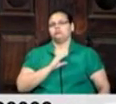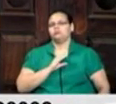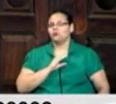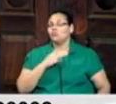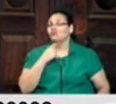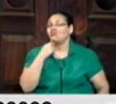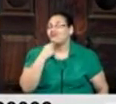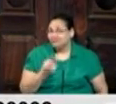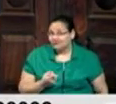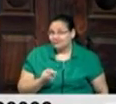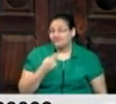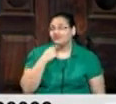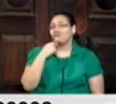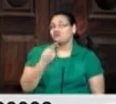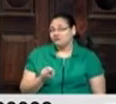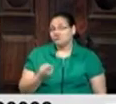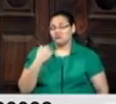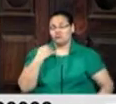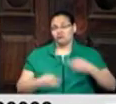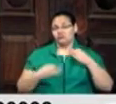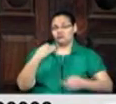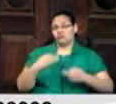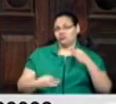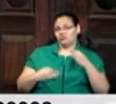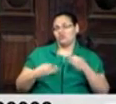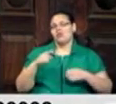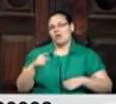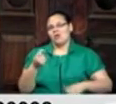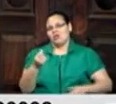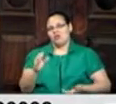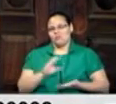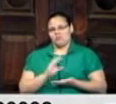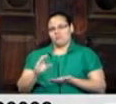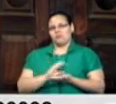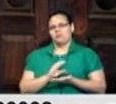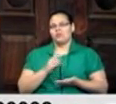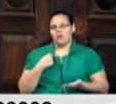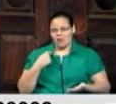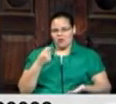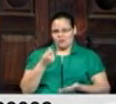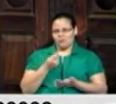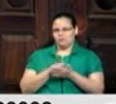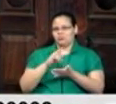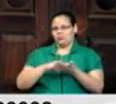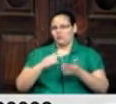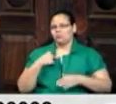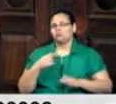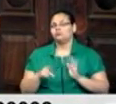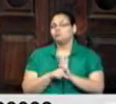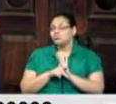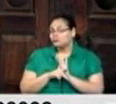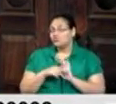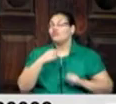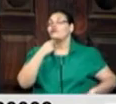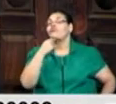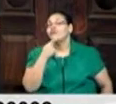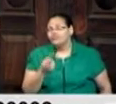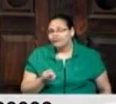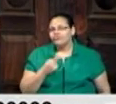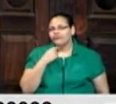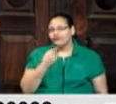Eu duvido que o judiciário vai deixar de receber a sua cota à parte. Eu